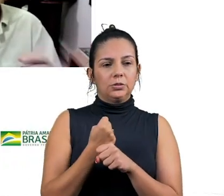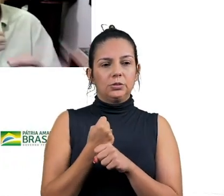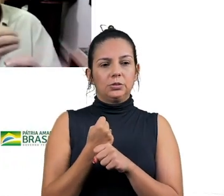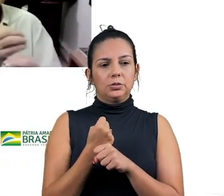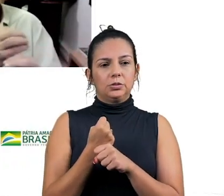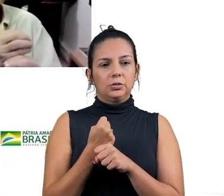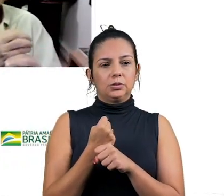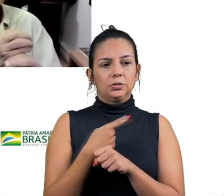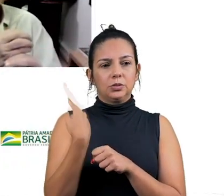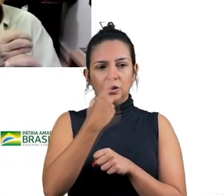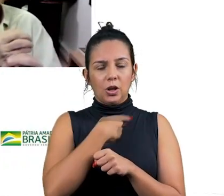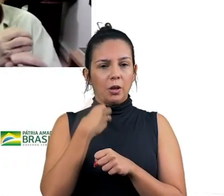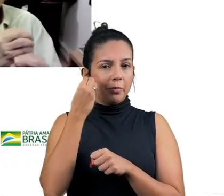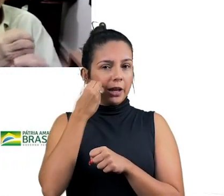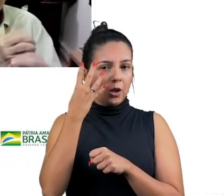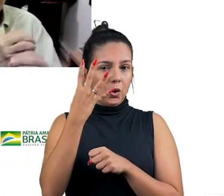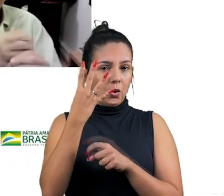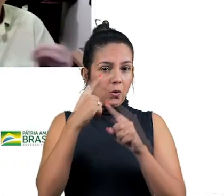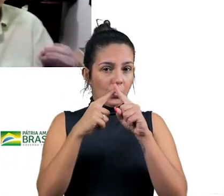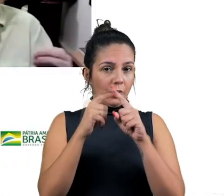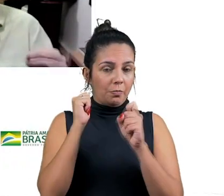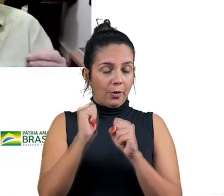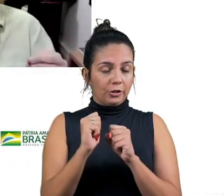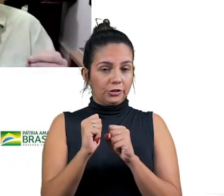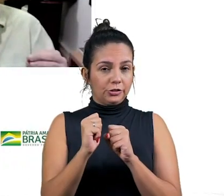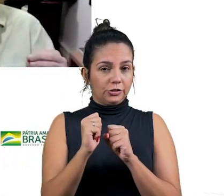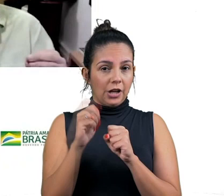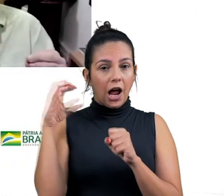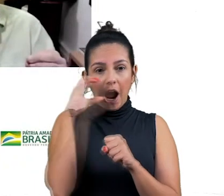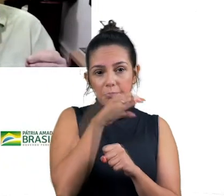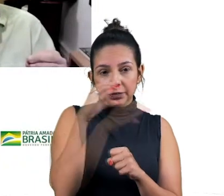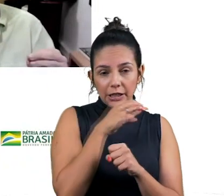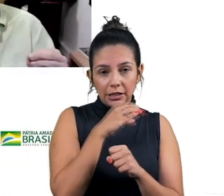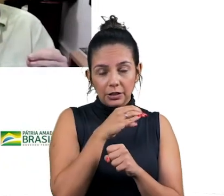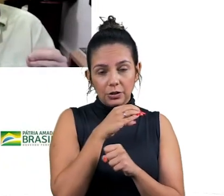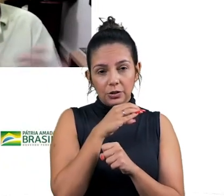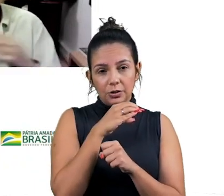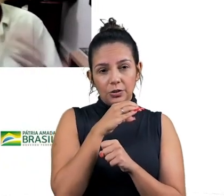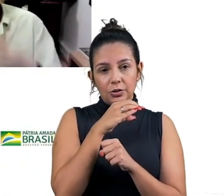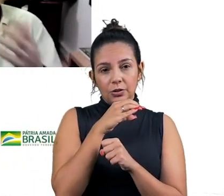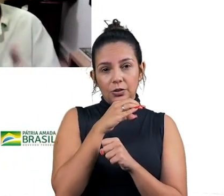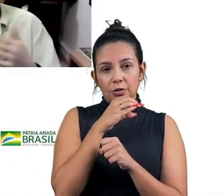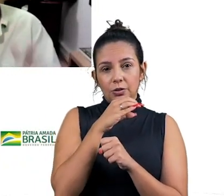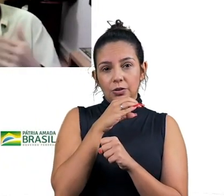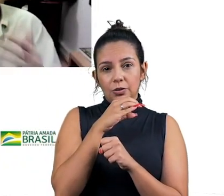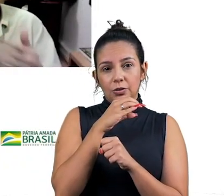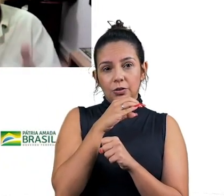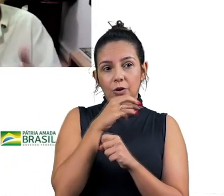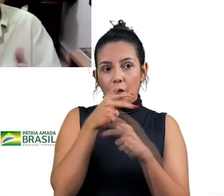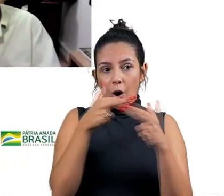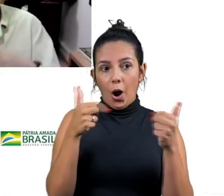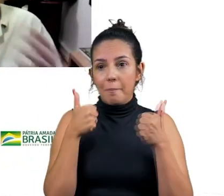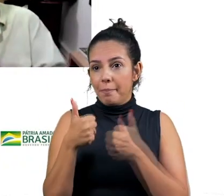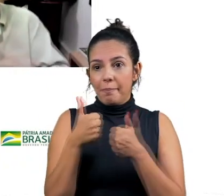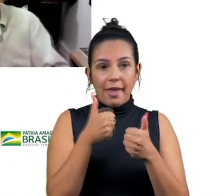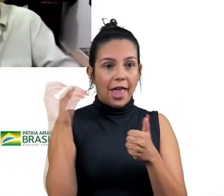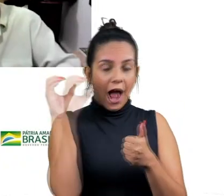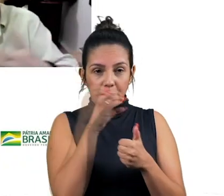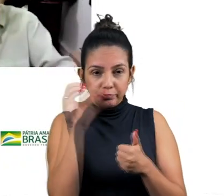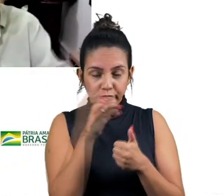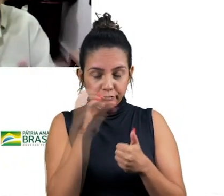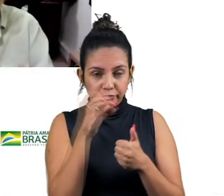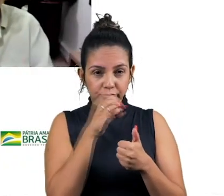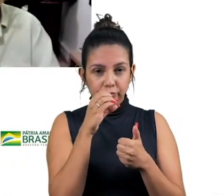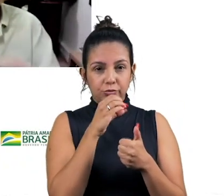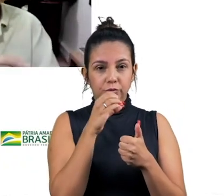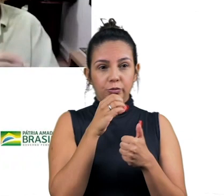Tá, mas a nossa experiência desses 4 anos, ela pode ser veloz, né? Se as coisas estiverem indo bem, etc., e a